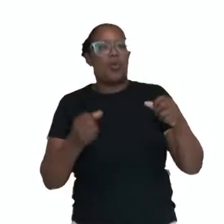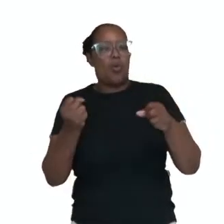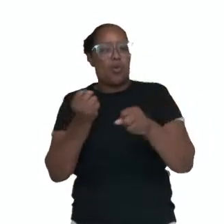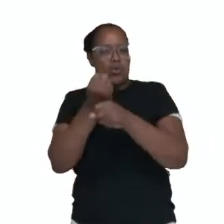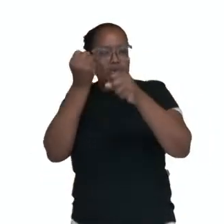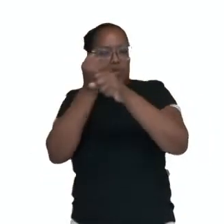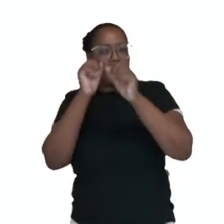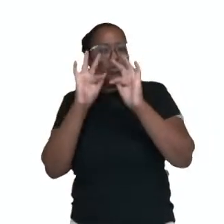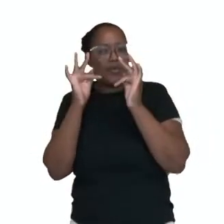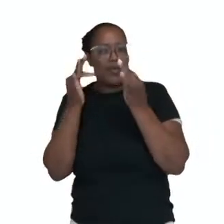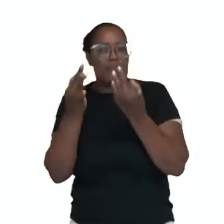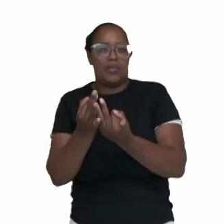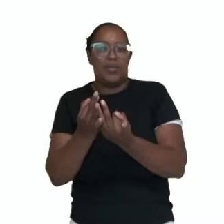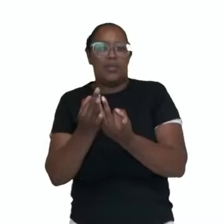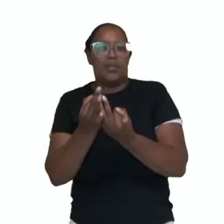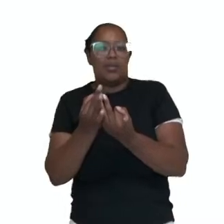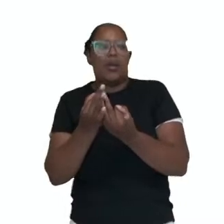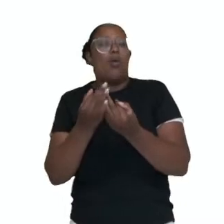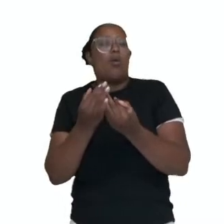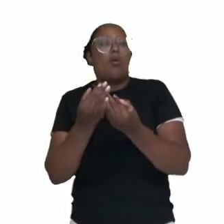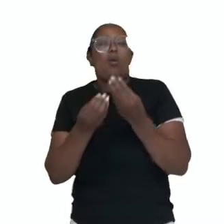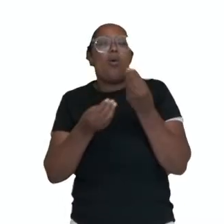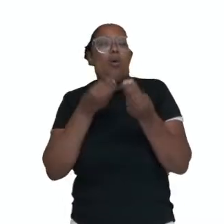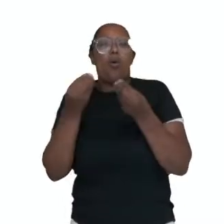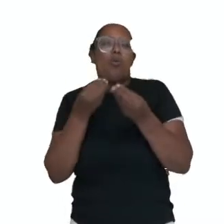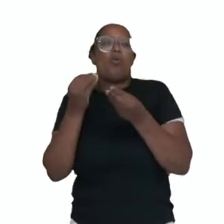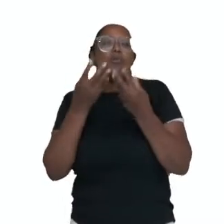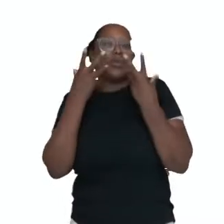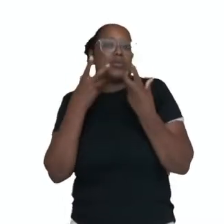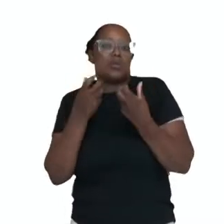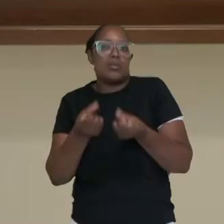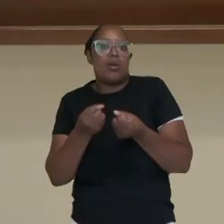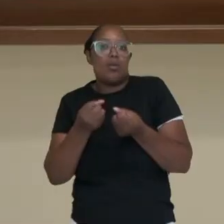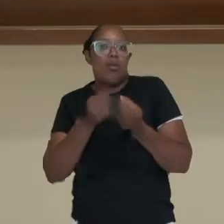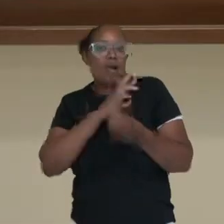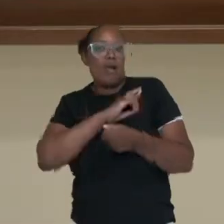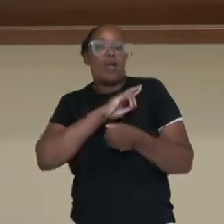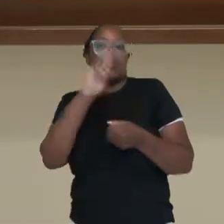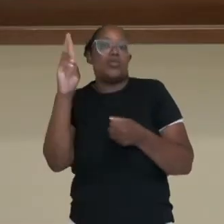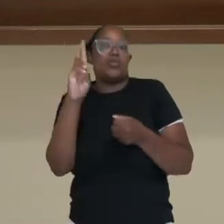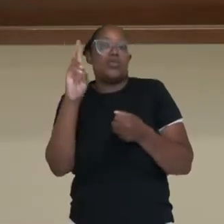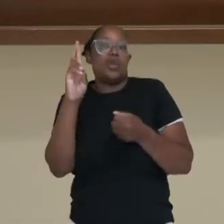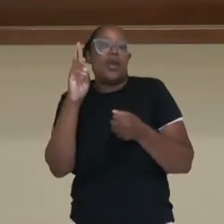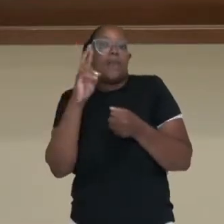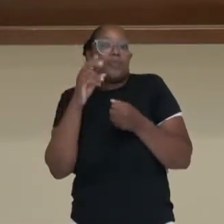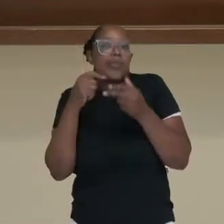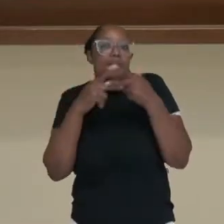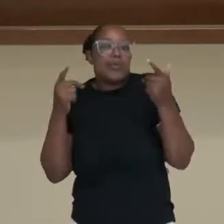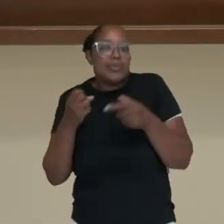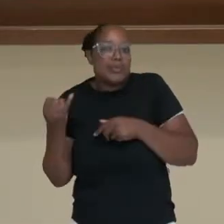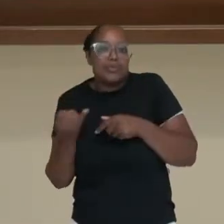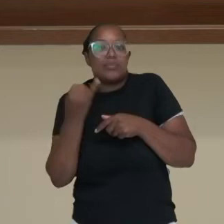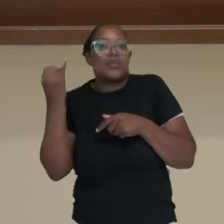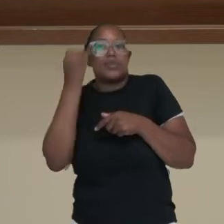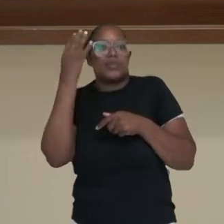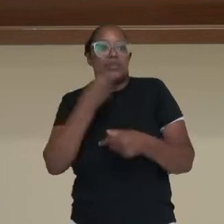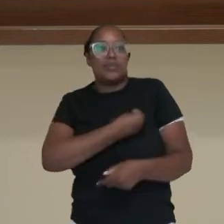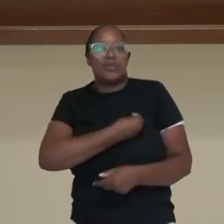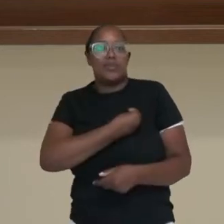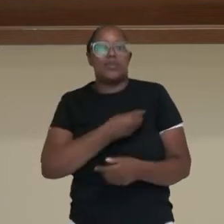uma família ou dentro de uma religião. Tudo isso faz parte sobre a reflexão sobre a finalidade da